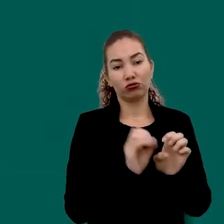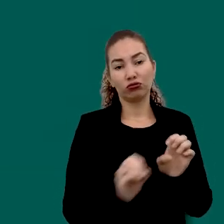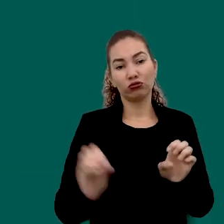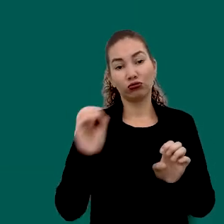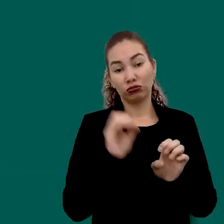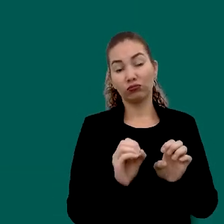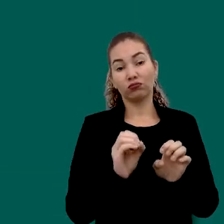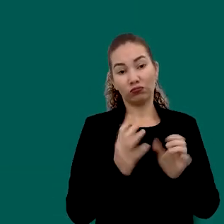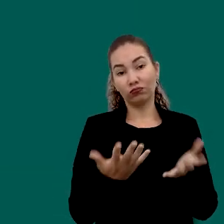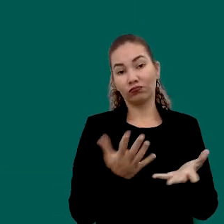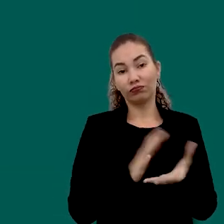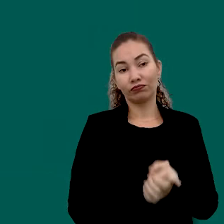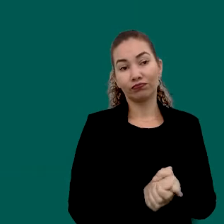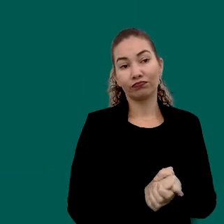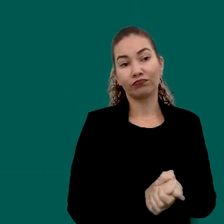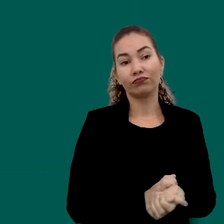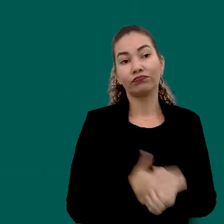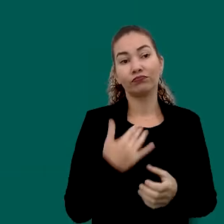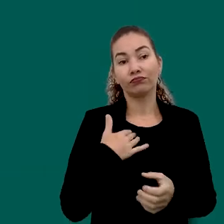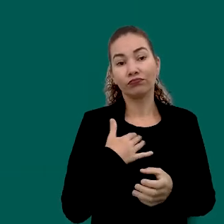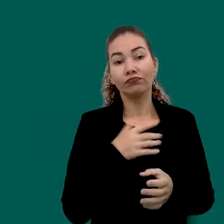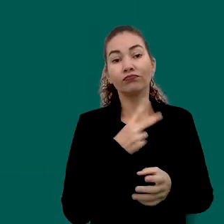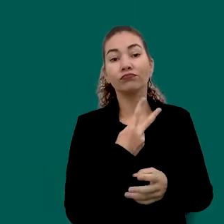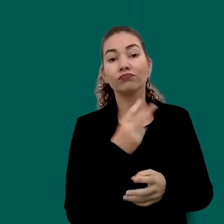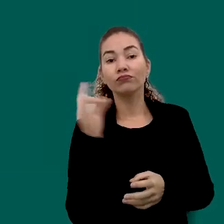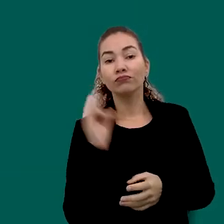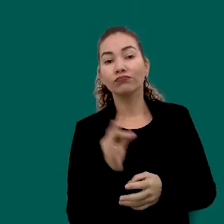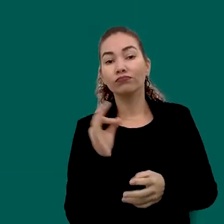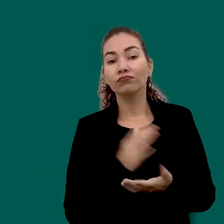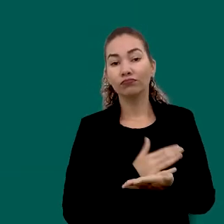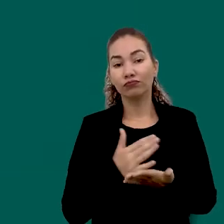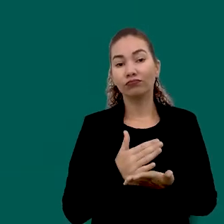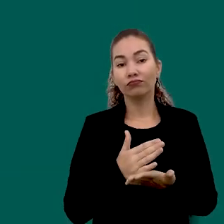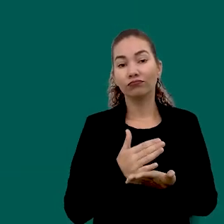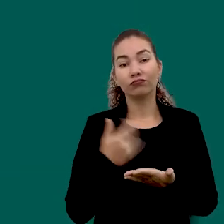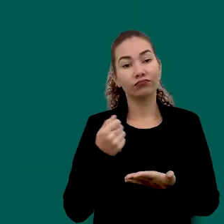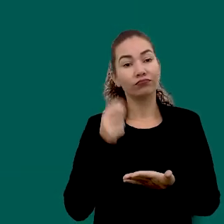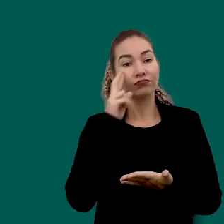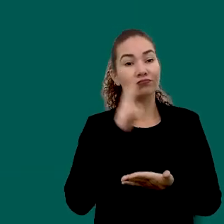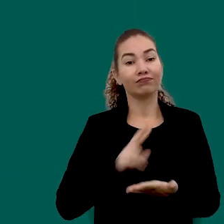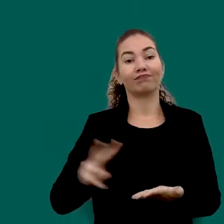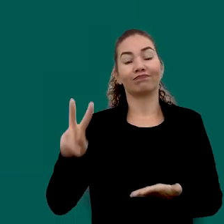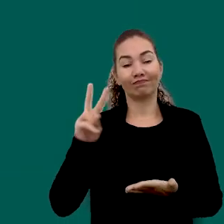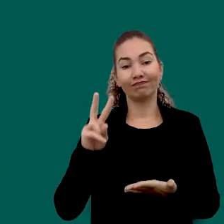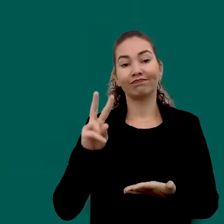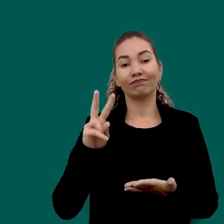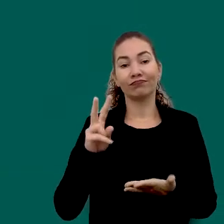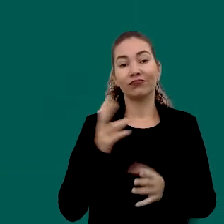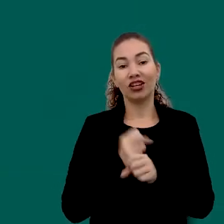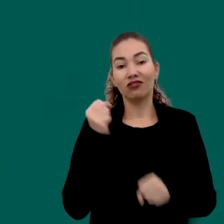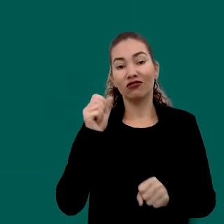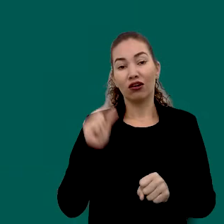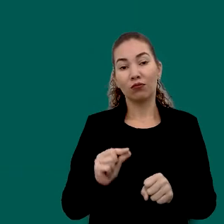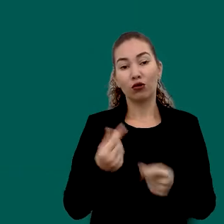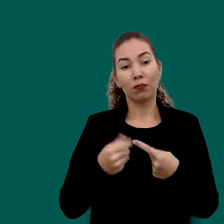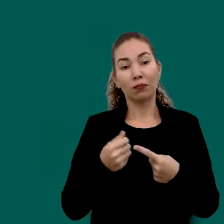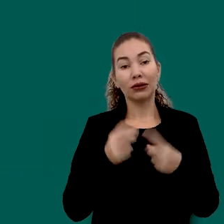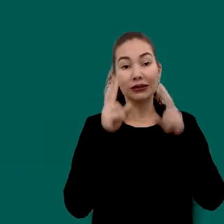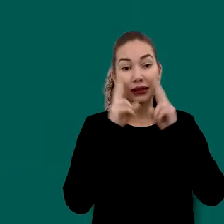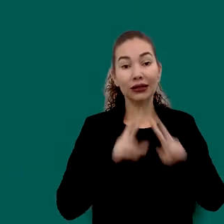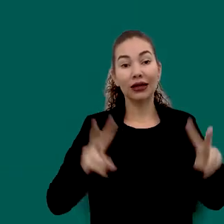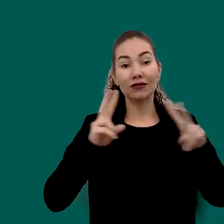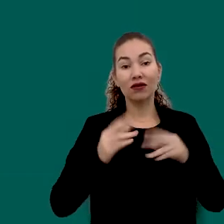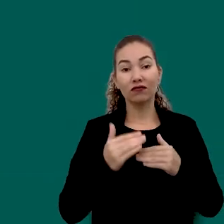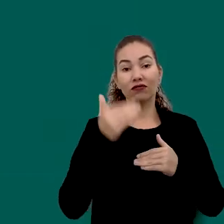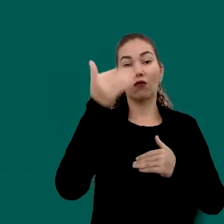uma rede. E aí, eu vou pegar esses 2% e vou começar, vai ter que ter essa visão. O lucro já é baixo, mas tu tem que ter essa visão a longo prazo